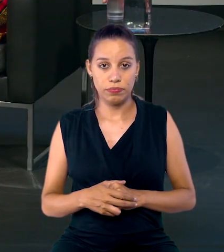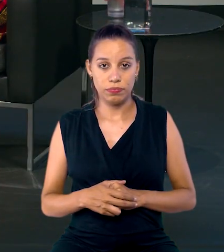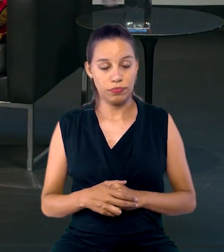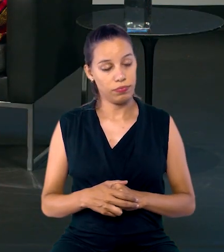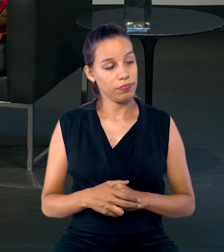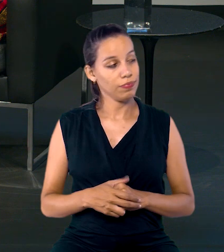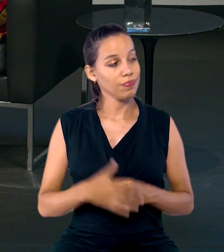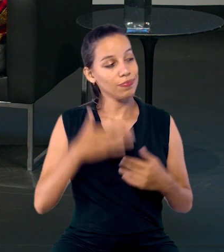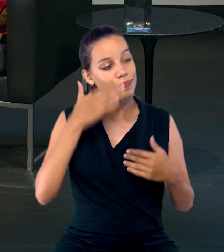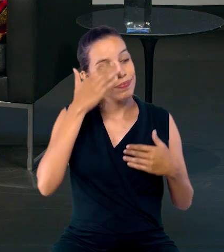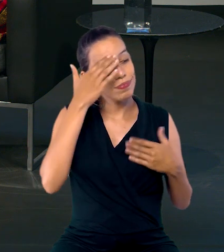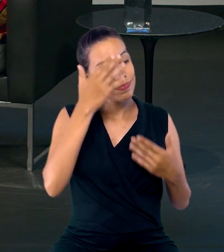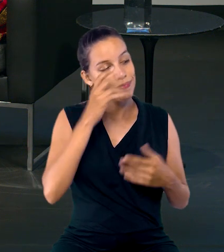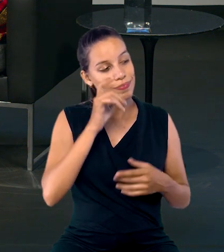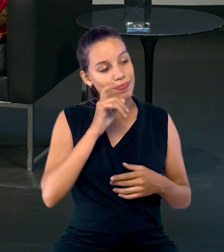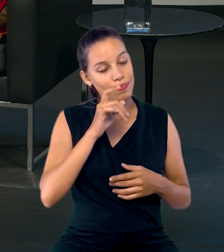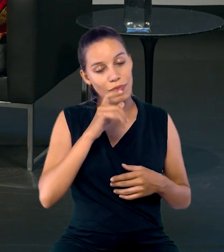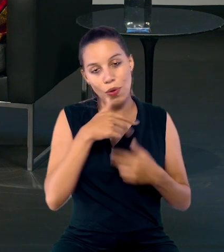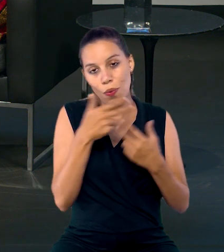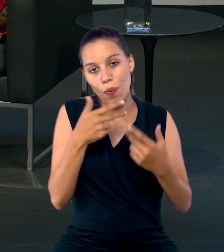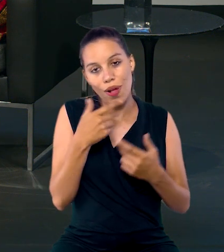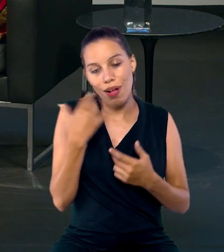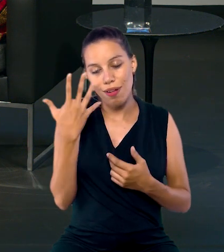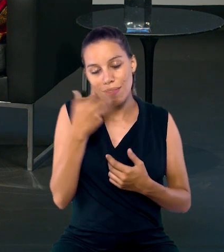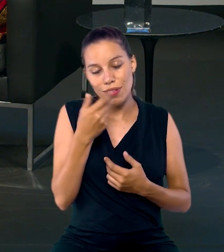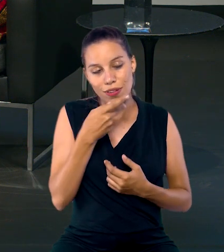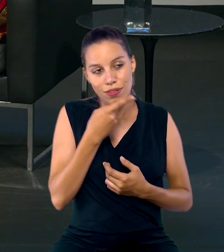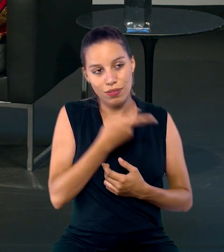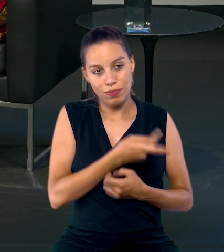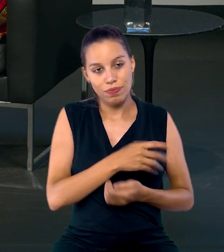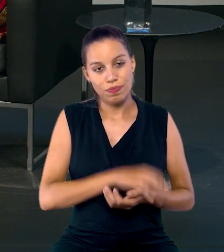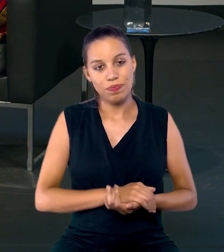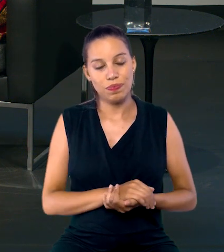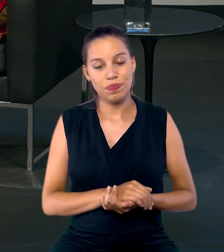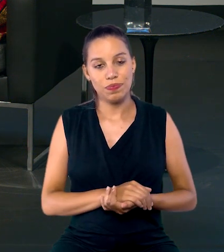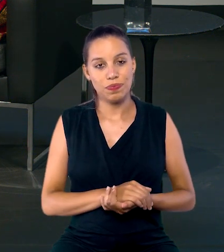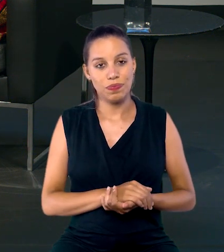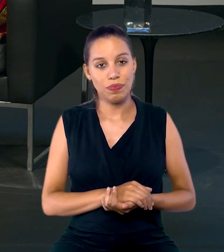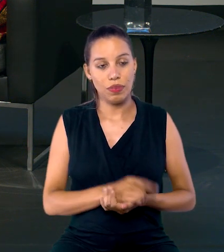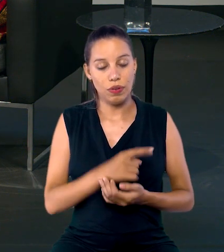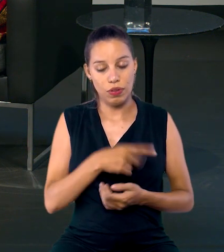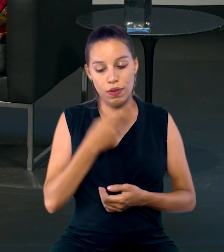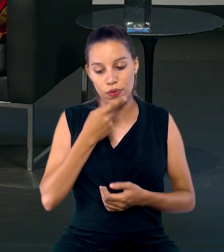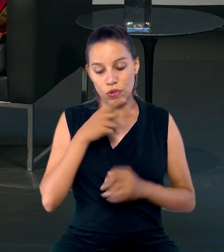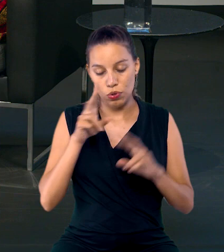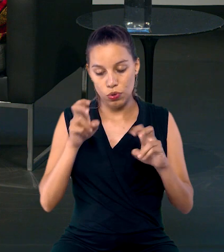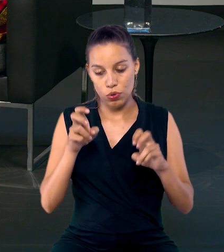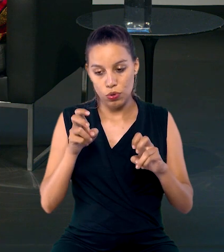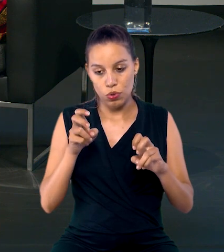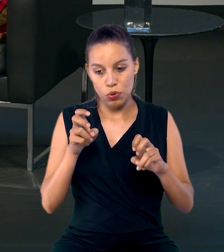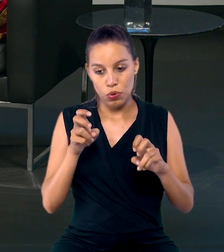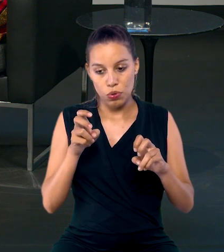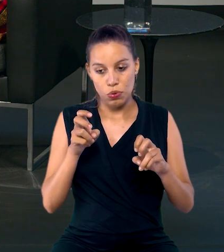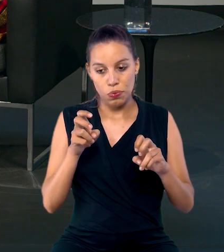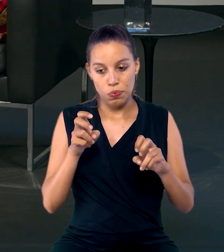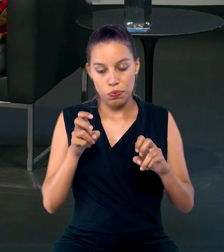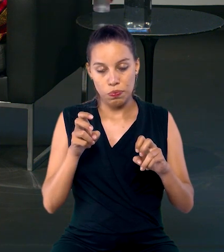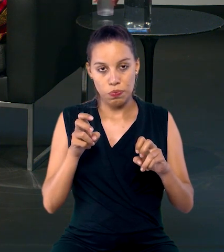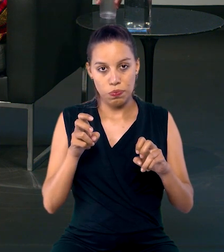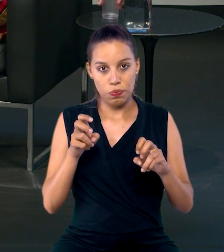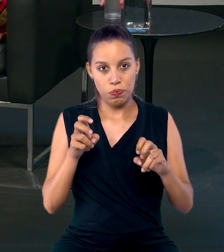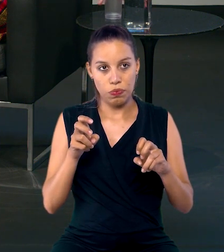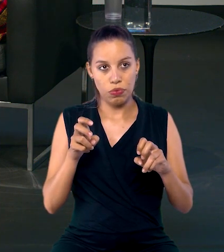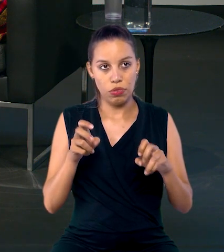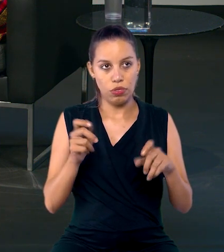Obrigada pelas palavras tão potáveis aqui conosco. No momento você comentou, né, que esses